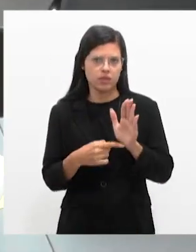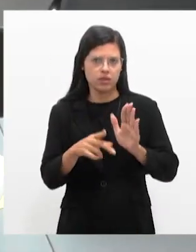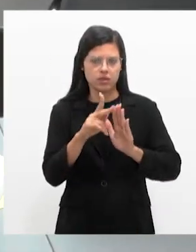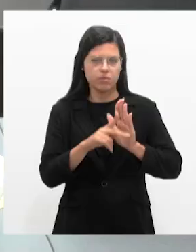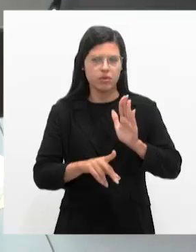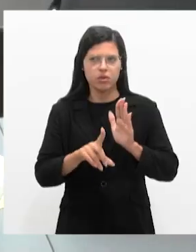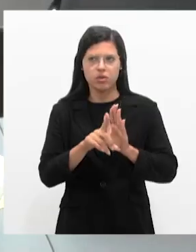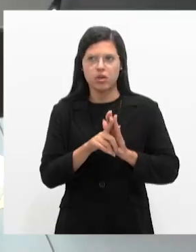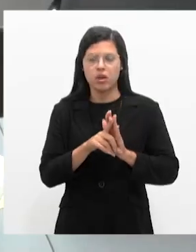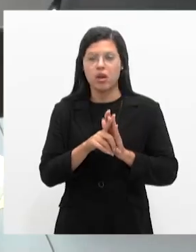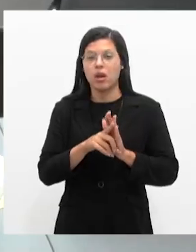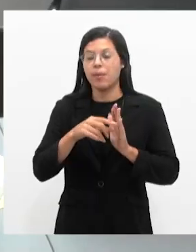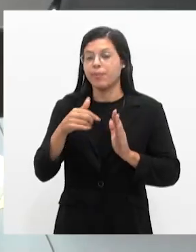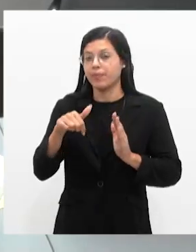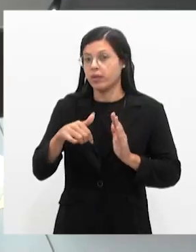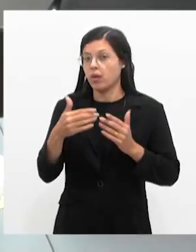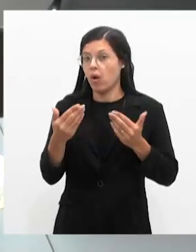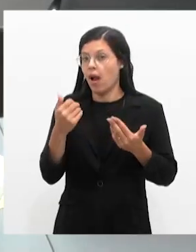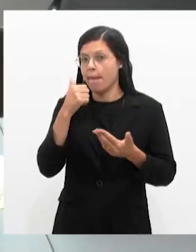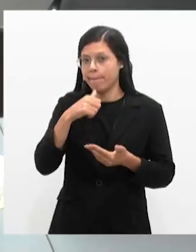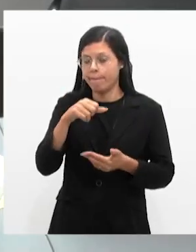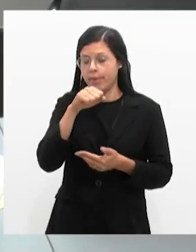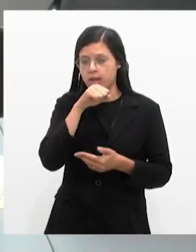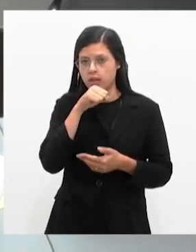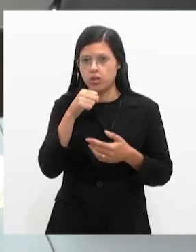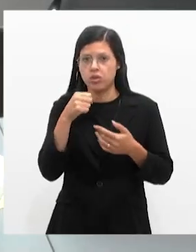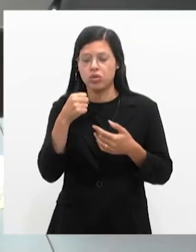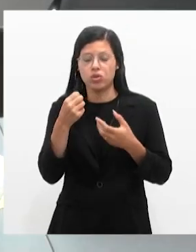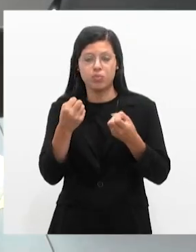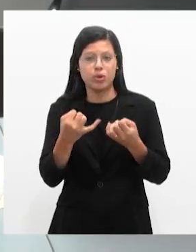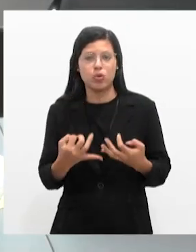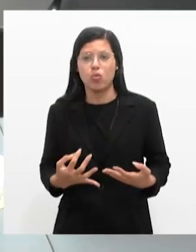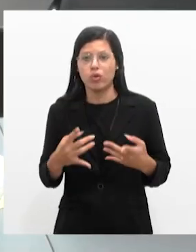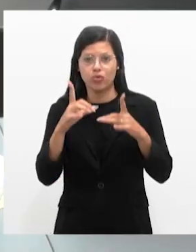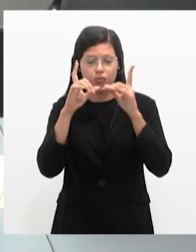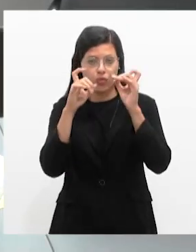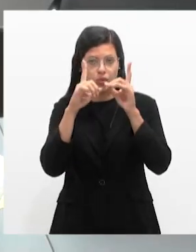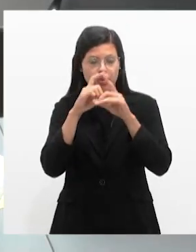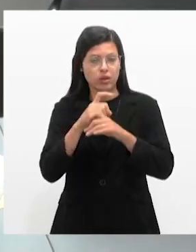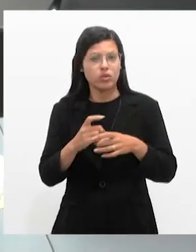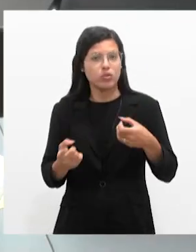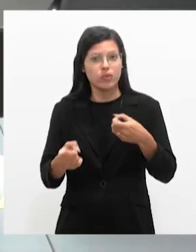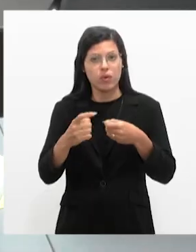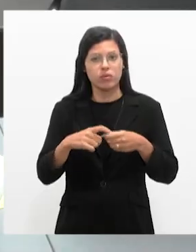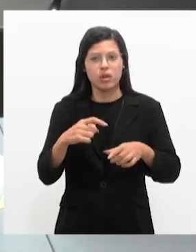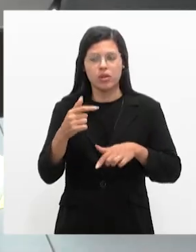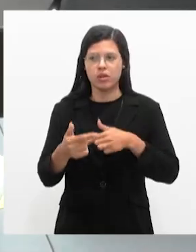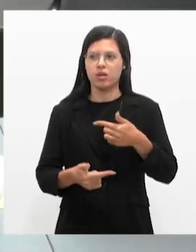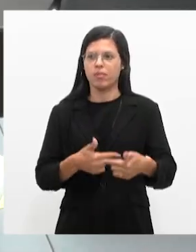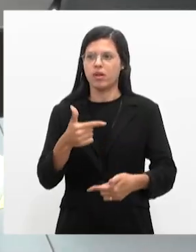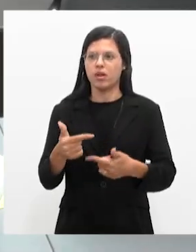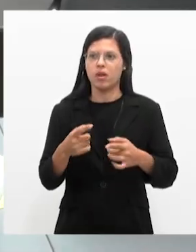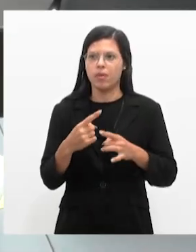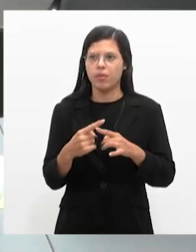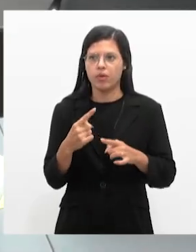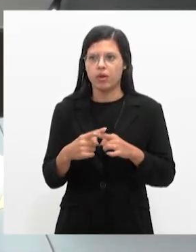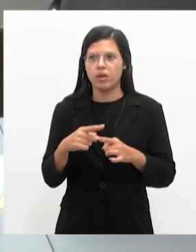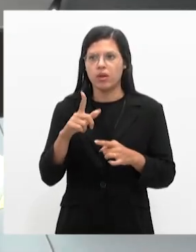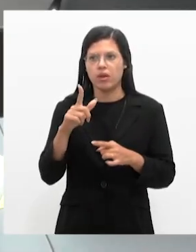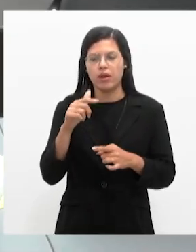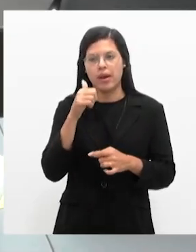dela retornar ao mercado de trabalho por ser ela mãe